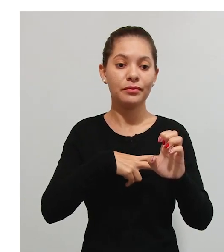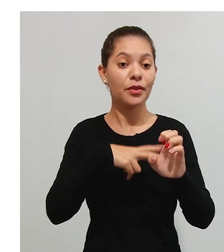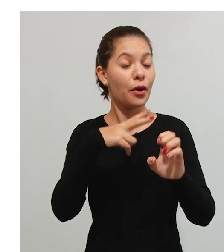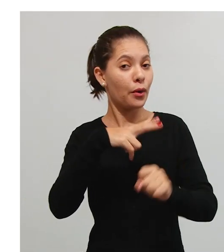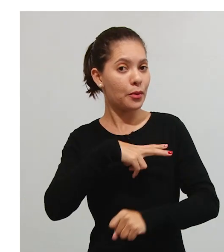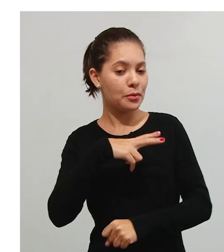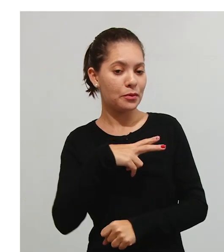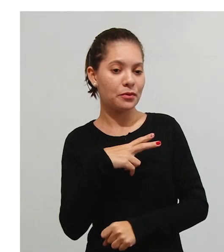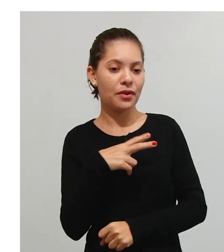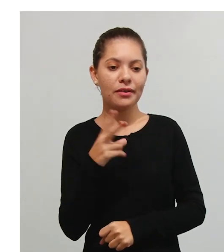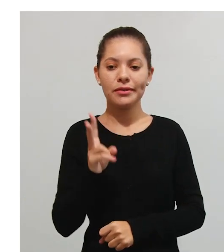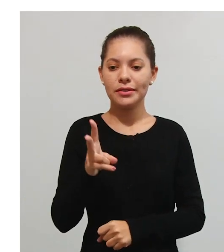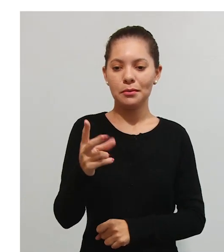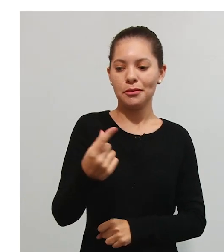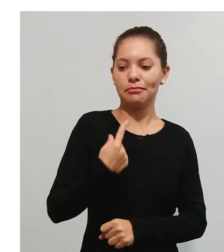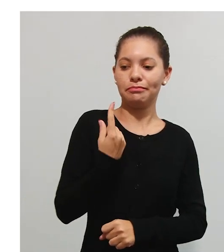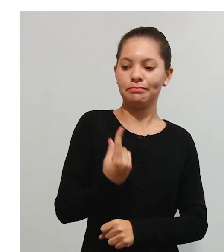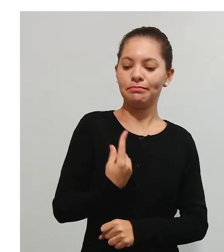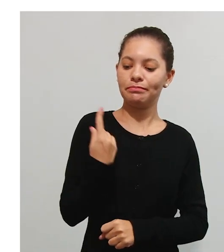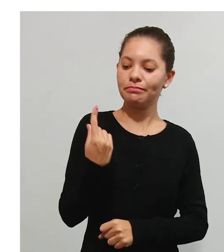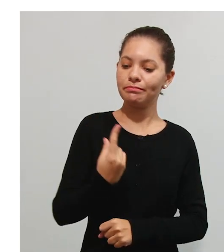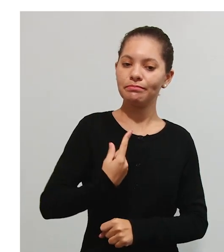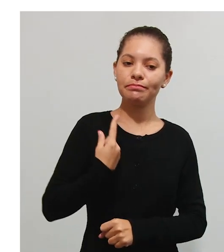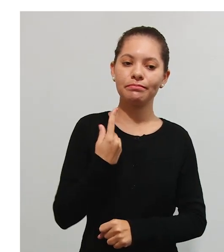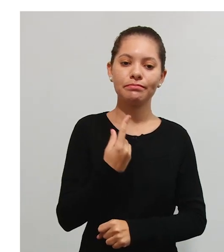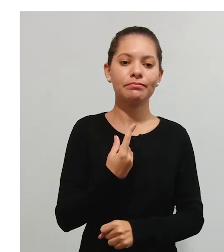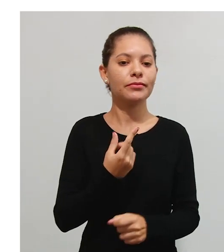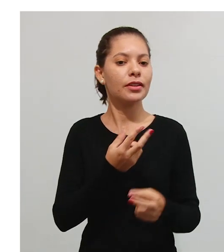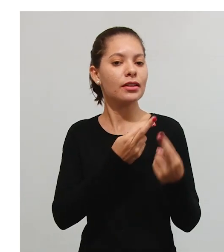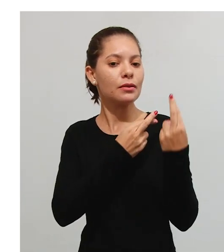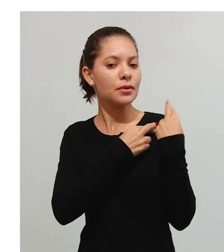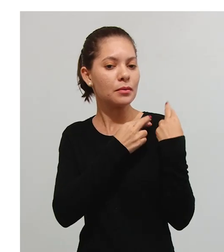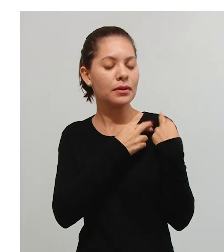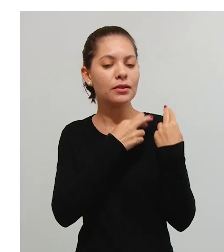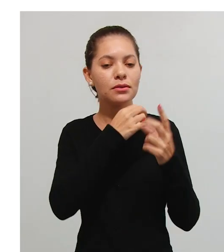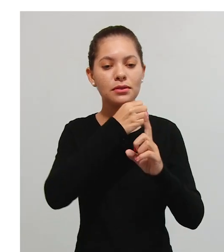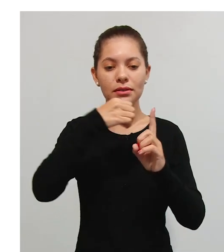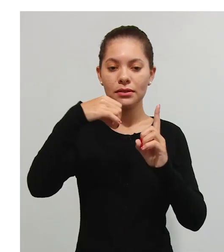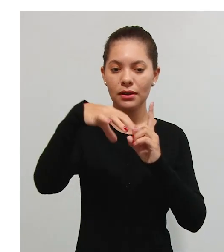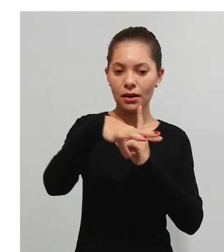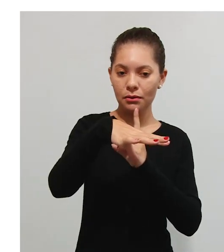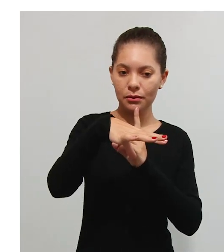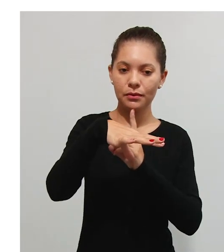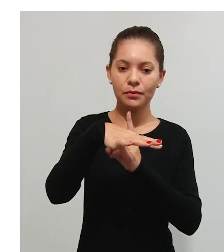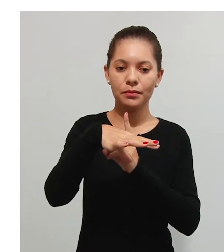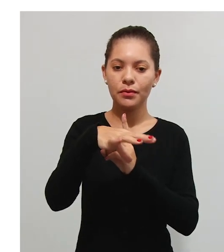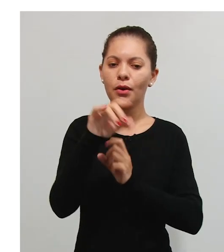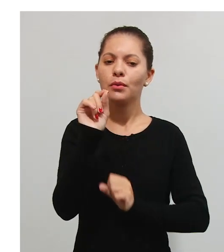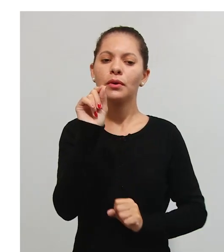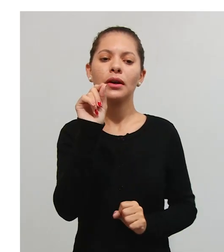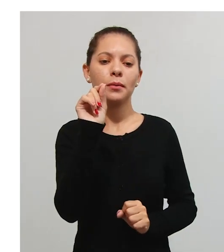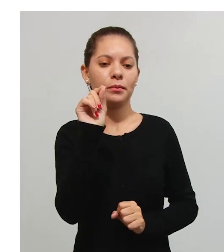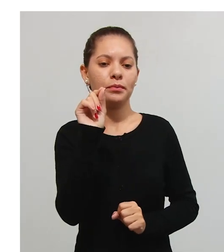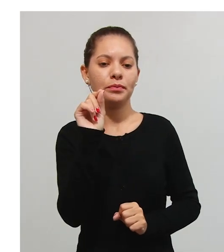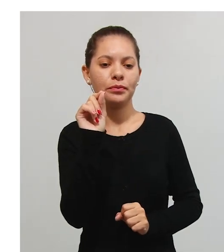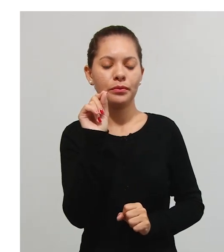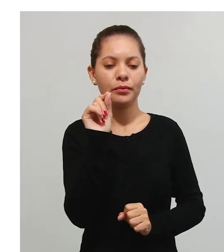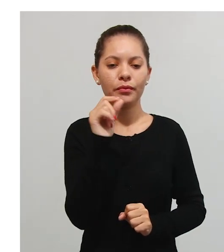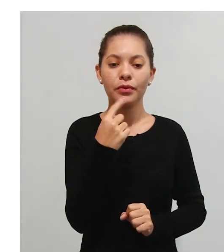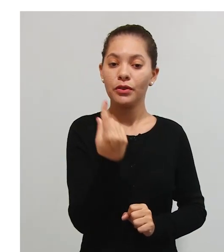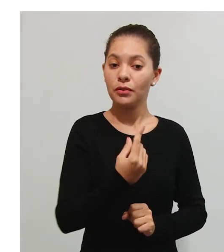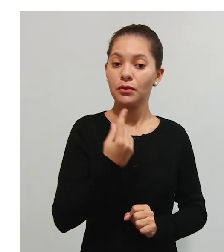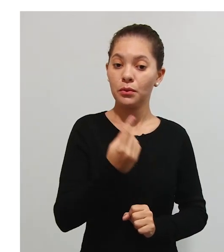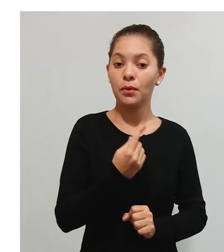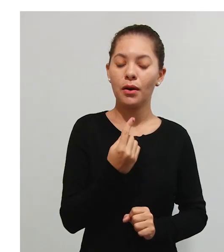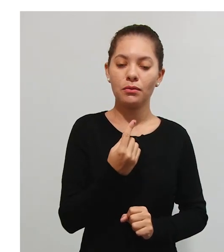privado. O privado ele é sempre individual. A responsabilidade social e empresarial ela